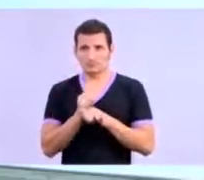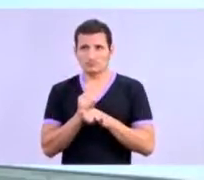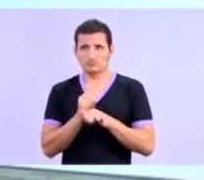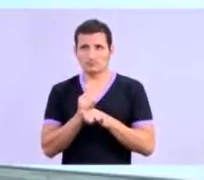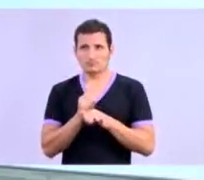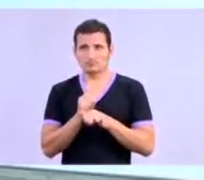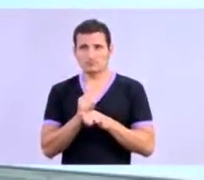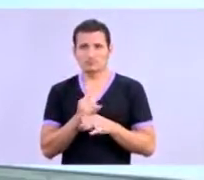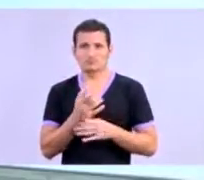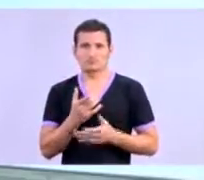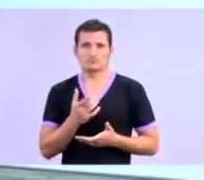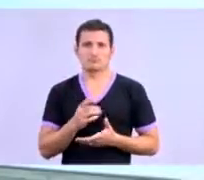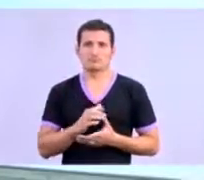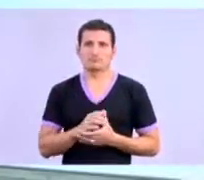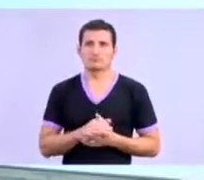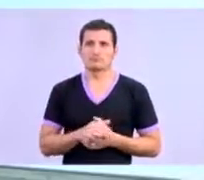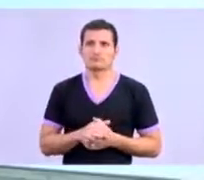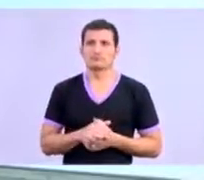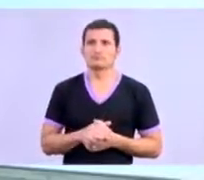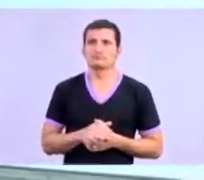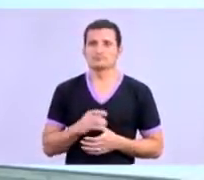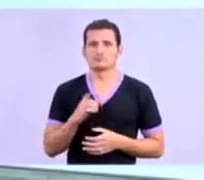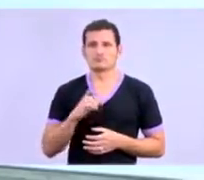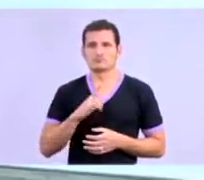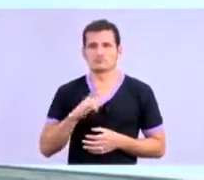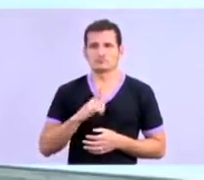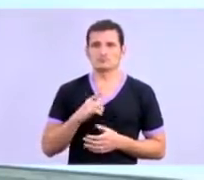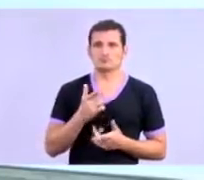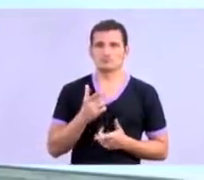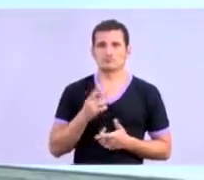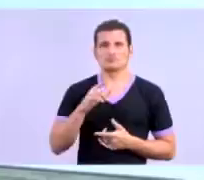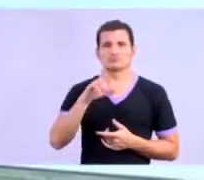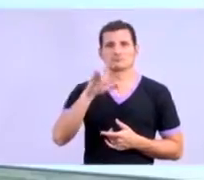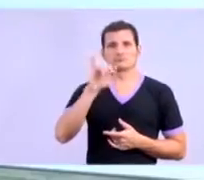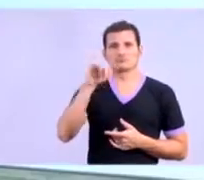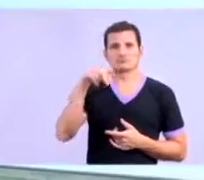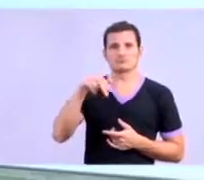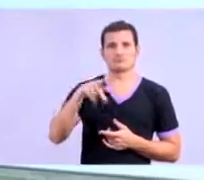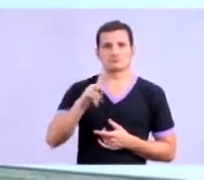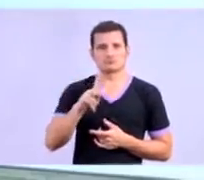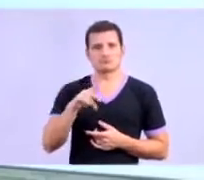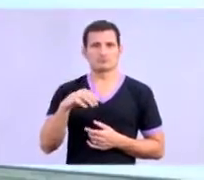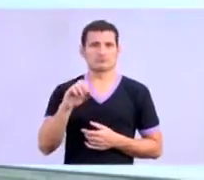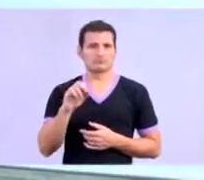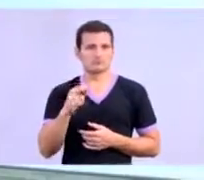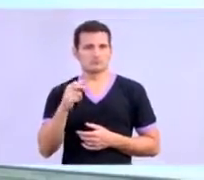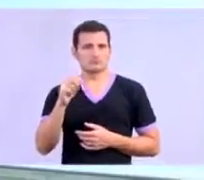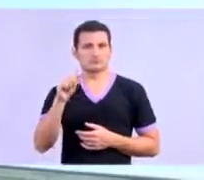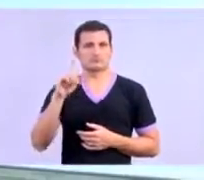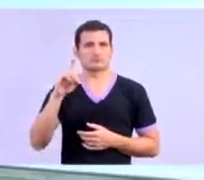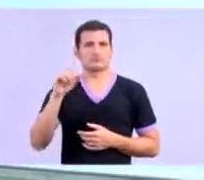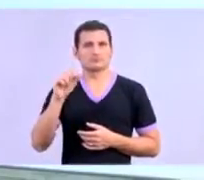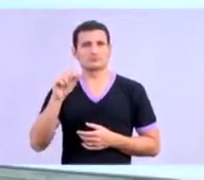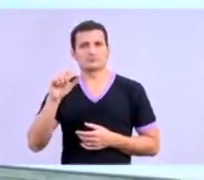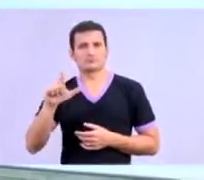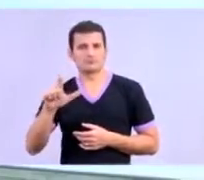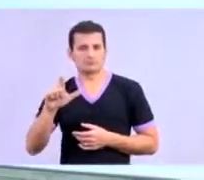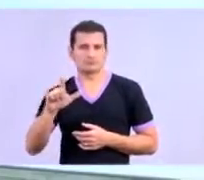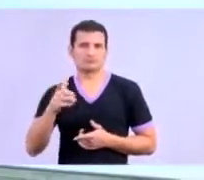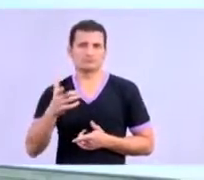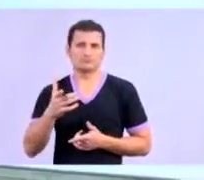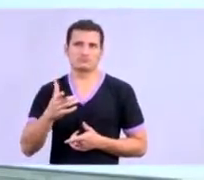é de contingência. Nós temos um link dedicado, depois tem um ADSL, por exemplo. Você fala, vamos sair pelo outro